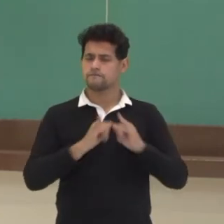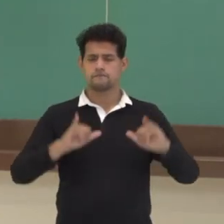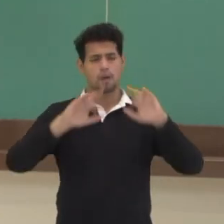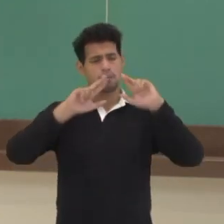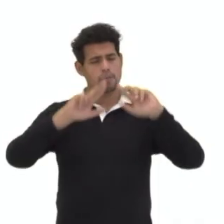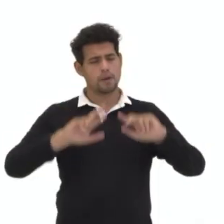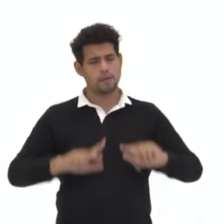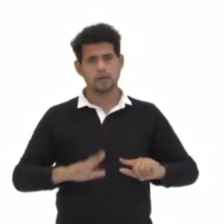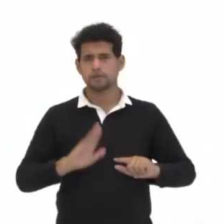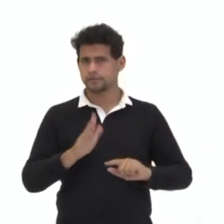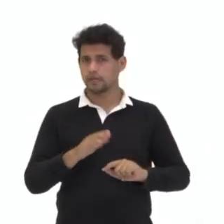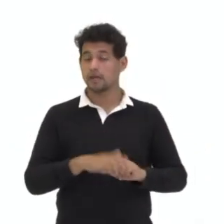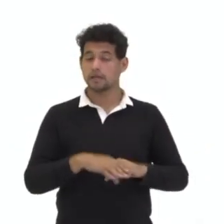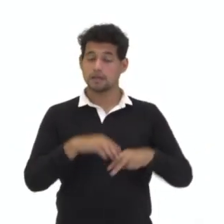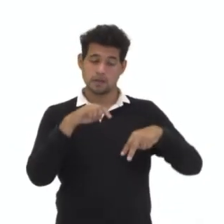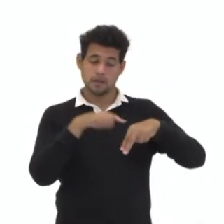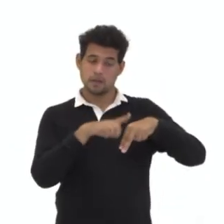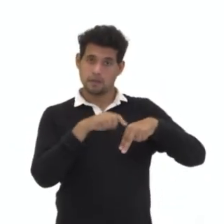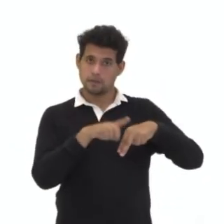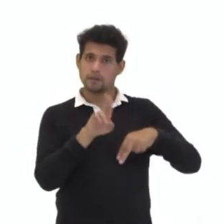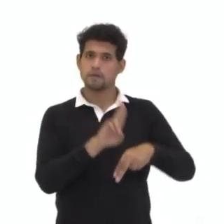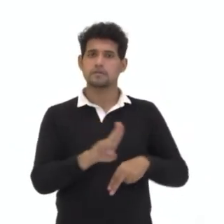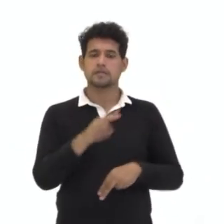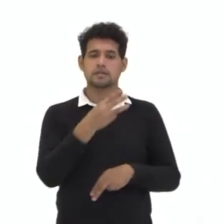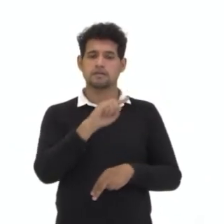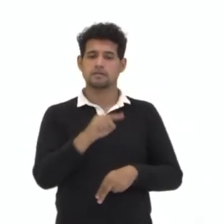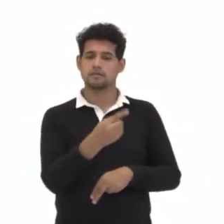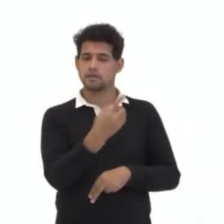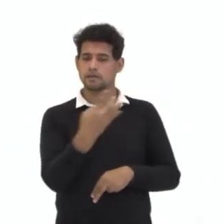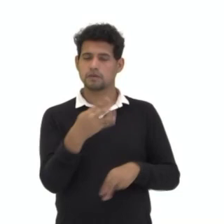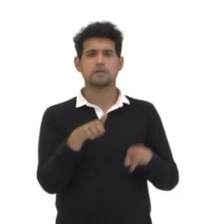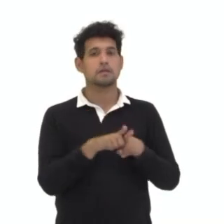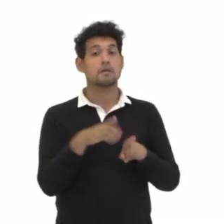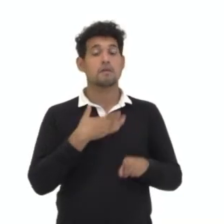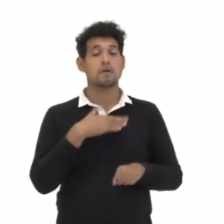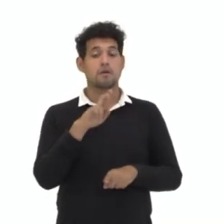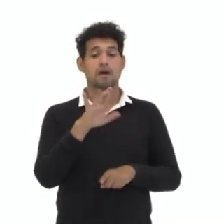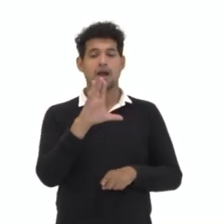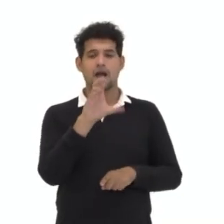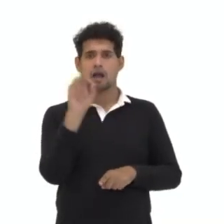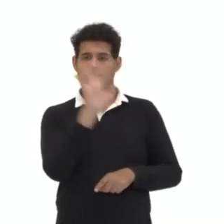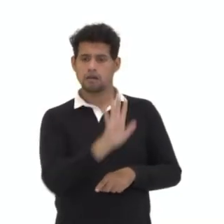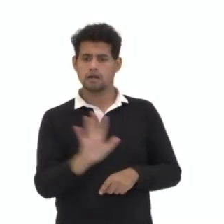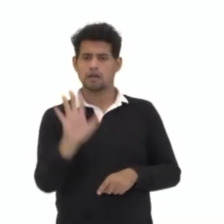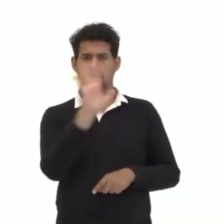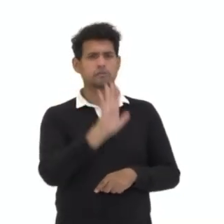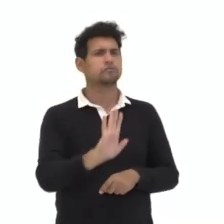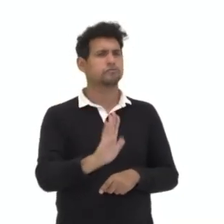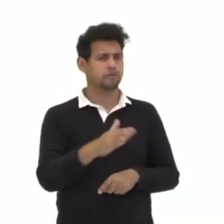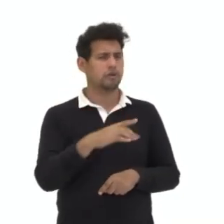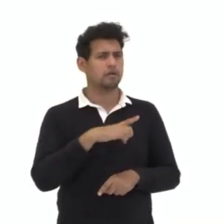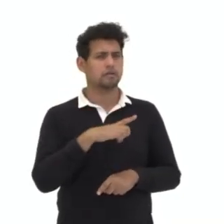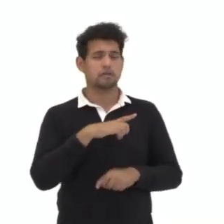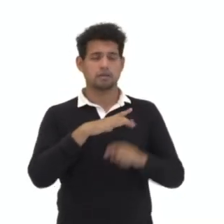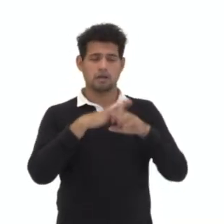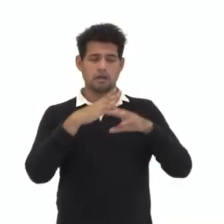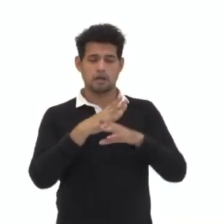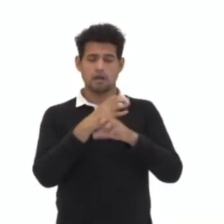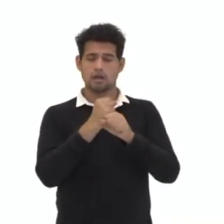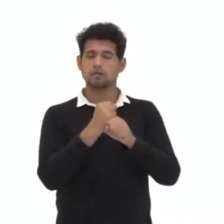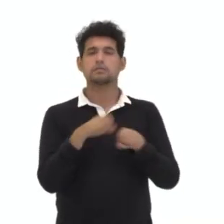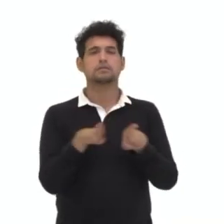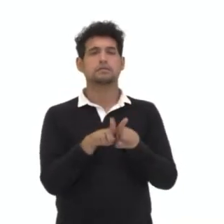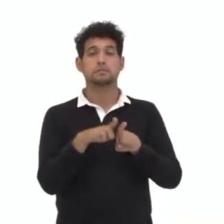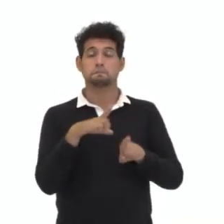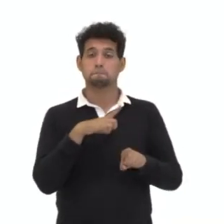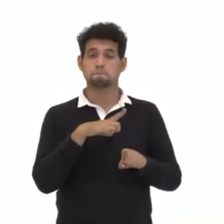também, certo? Eu já tenho o π, que é para usar 3,14, o meu raio, que agora eu já tenho calculando a diagonal aqui